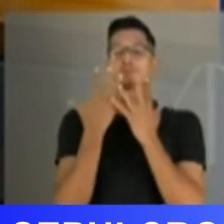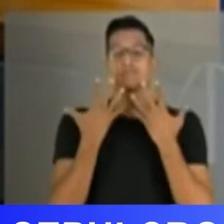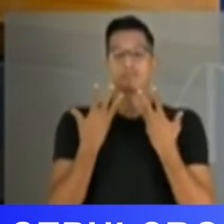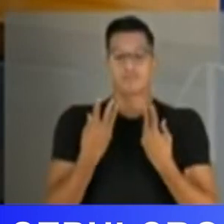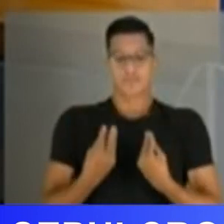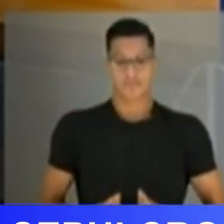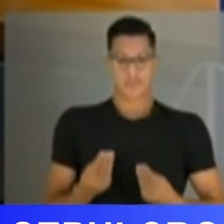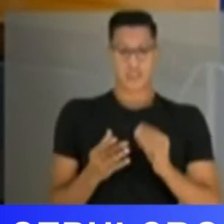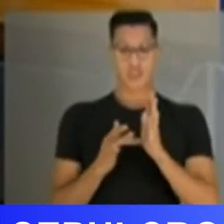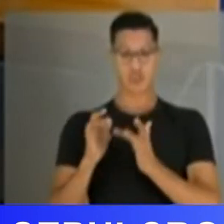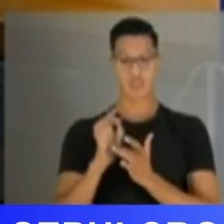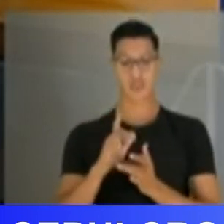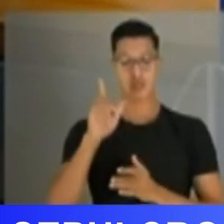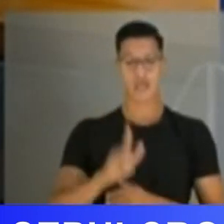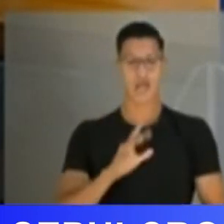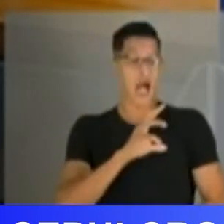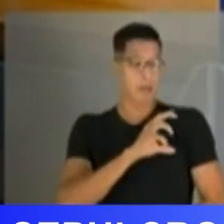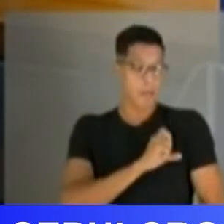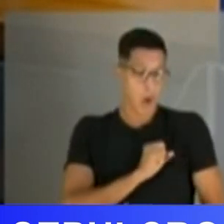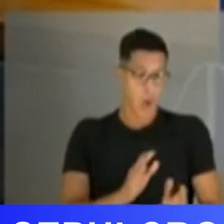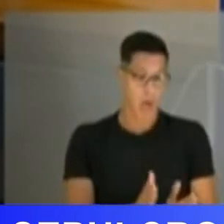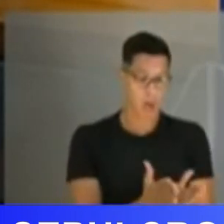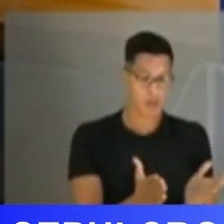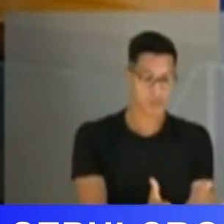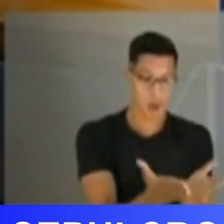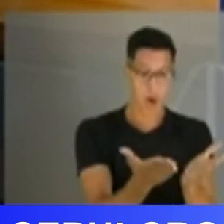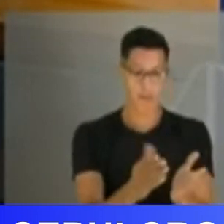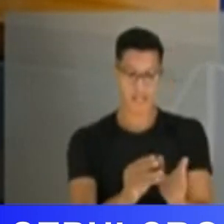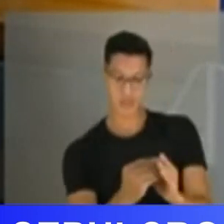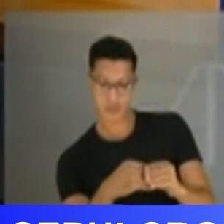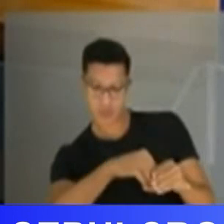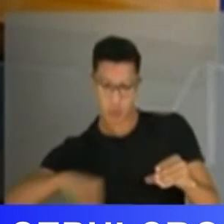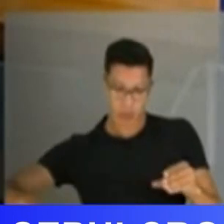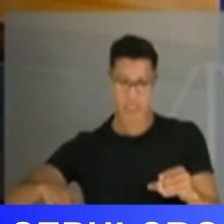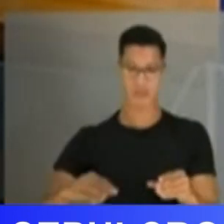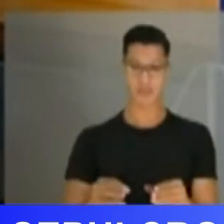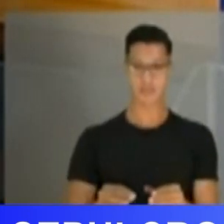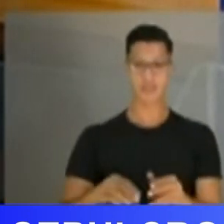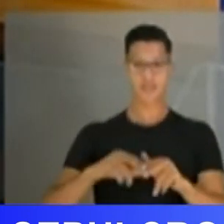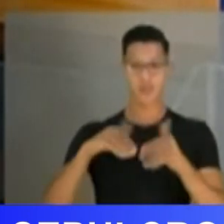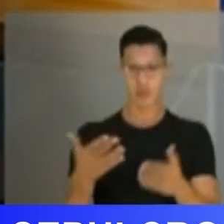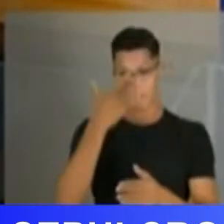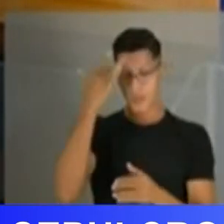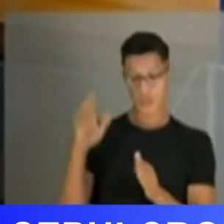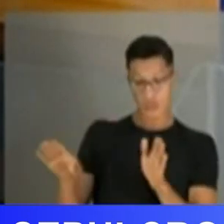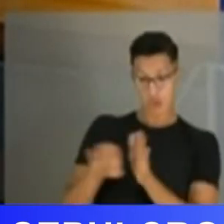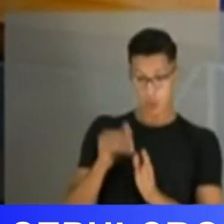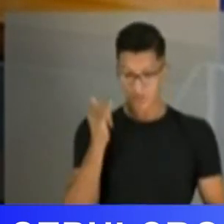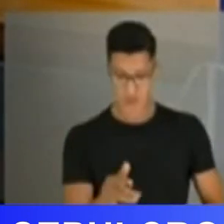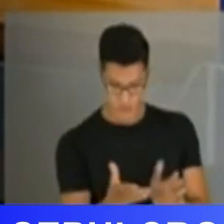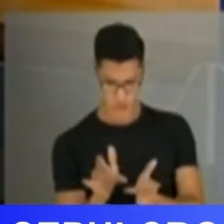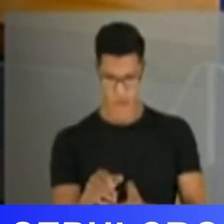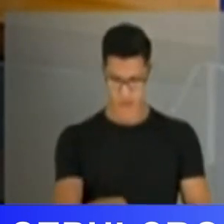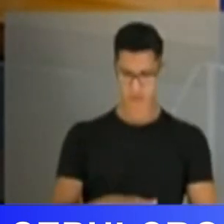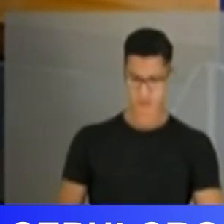Cristo, era amor aos pobres, aos excluídos. Inclusive, quando alguém chegou para ele e